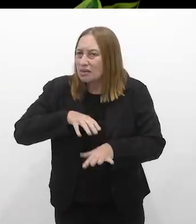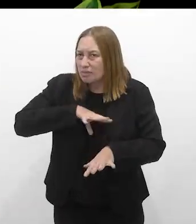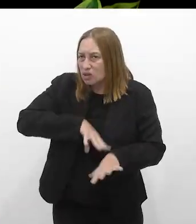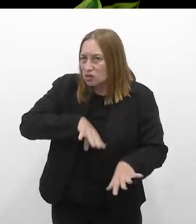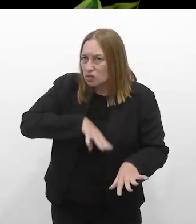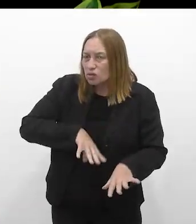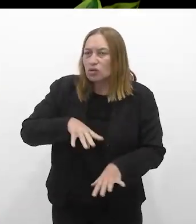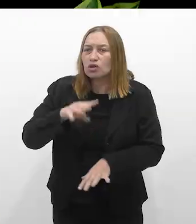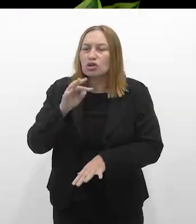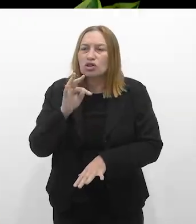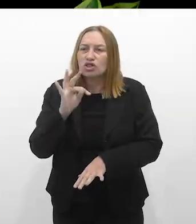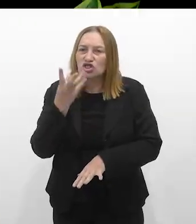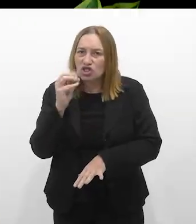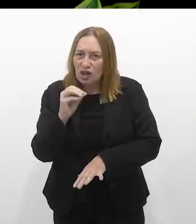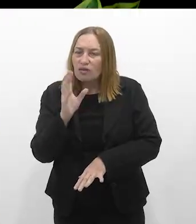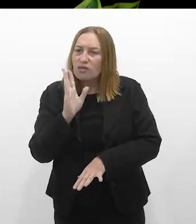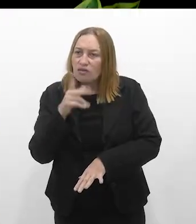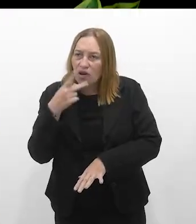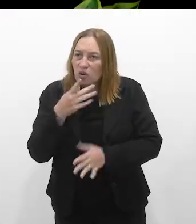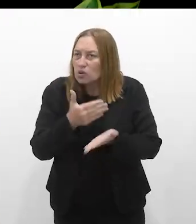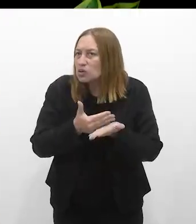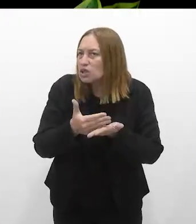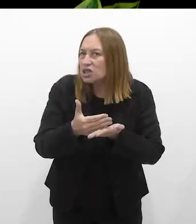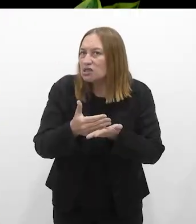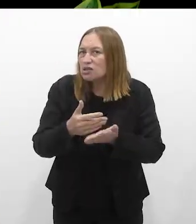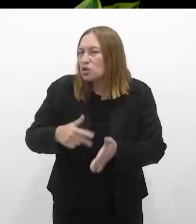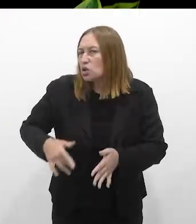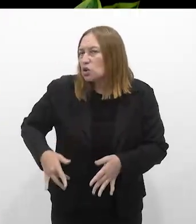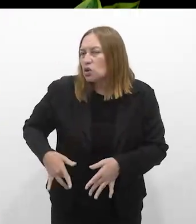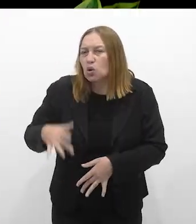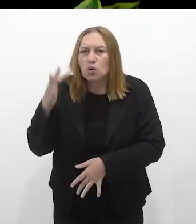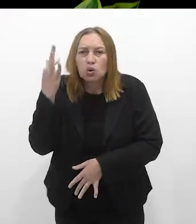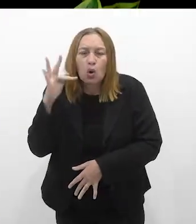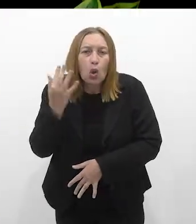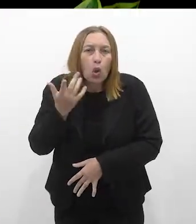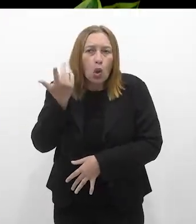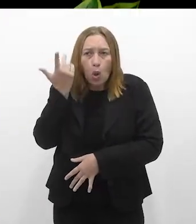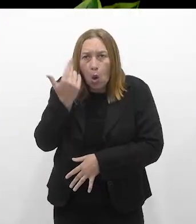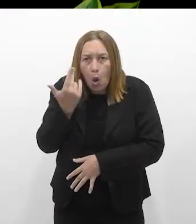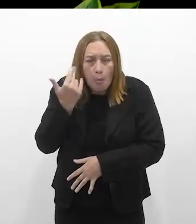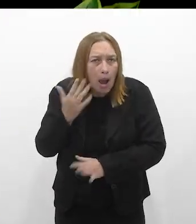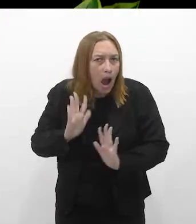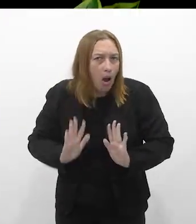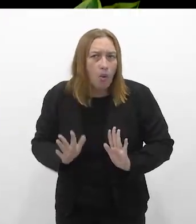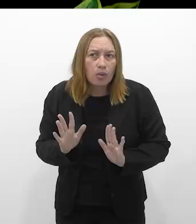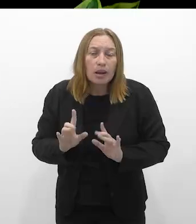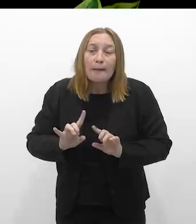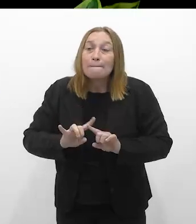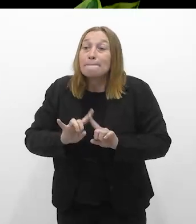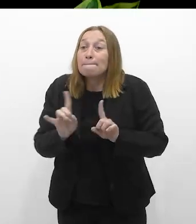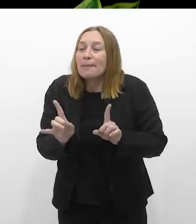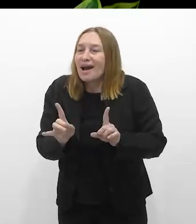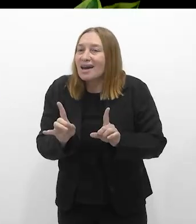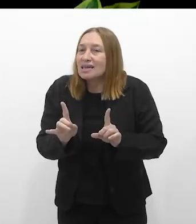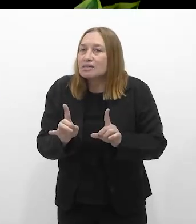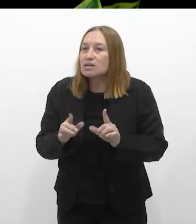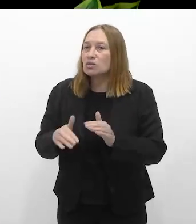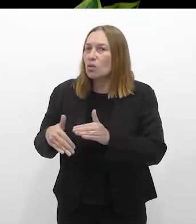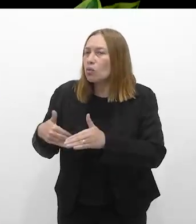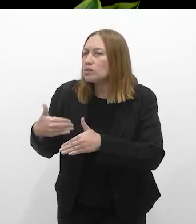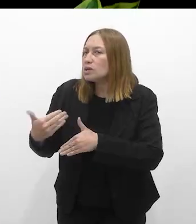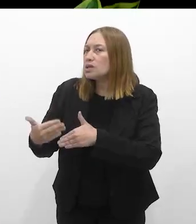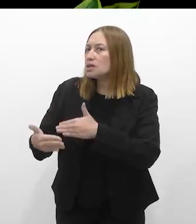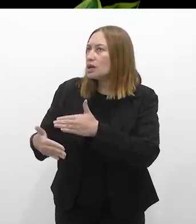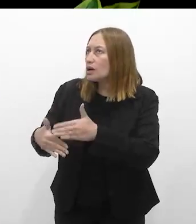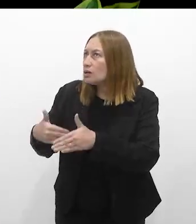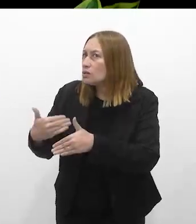menstruação, como o doutor Tiago falou no início, eu tinha cólicas, né? Só que essas cólicas, elas, com o passar